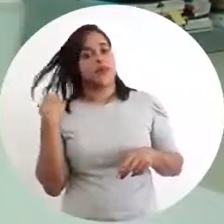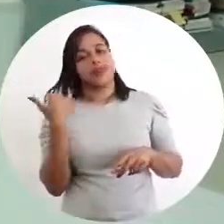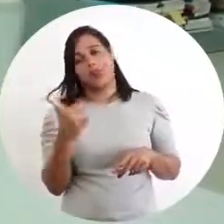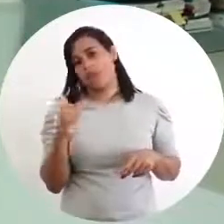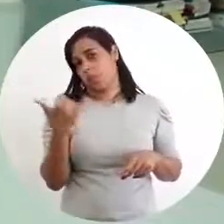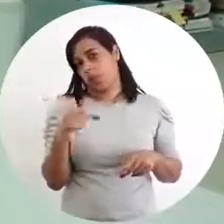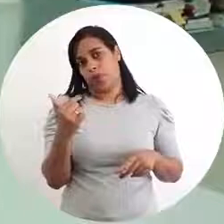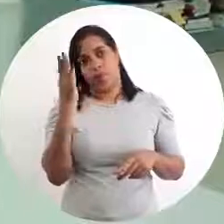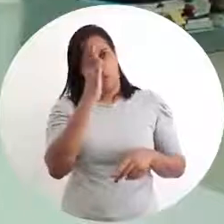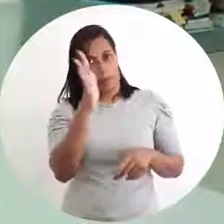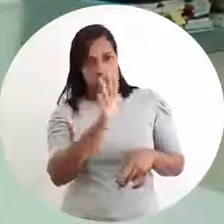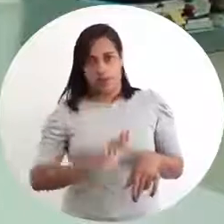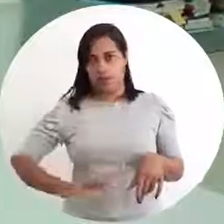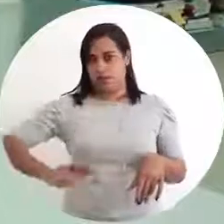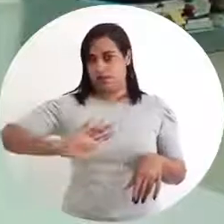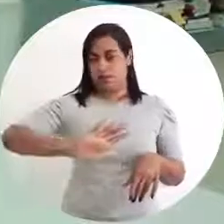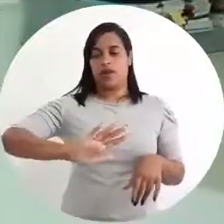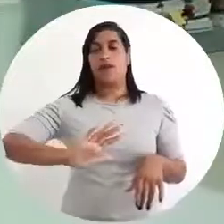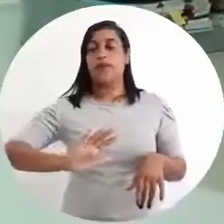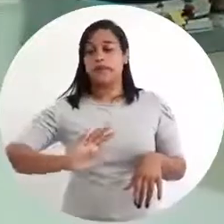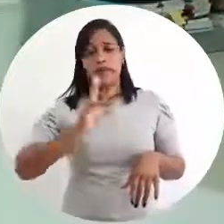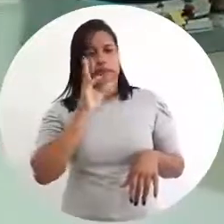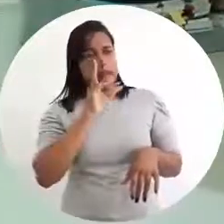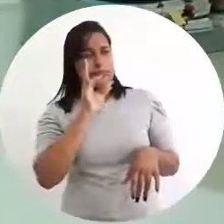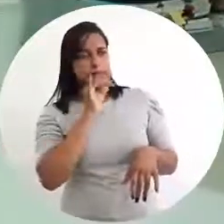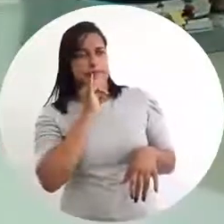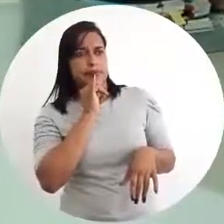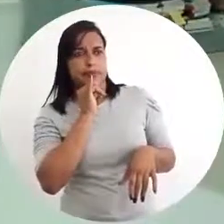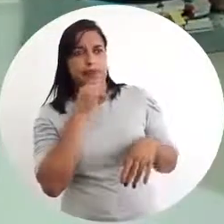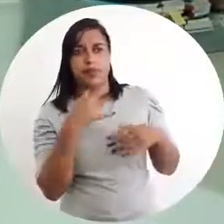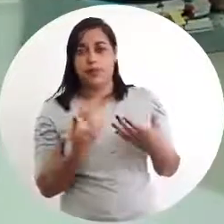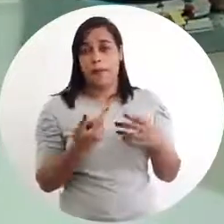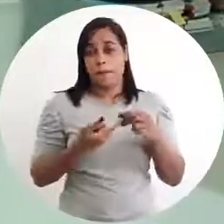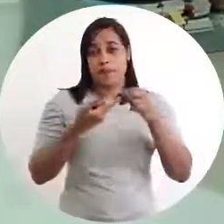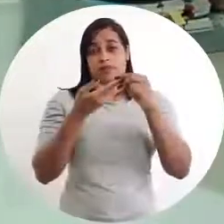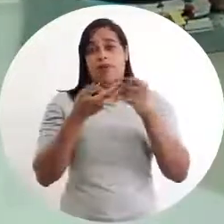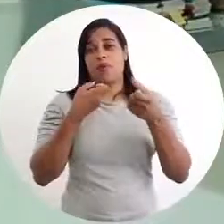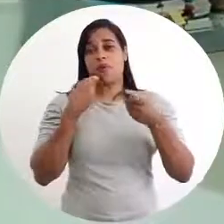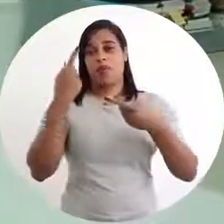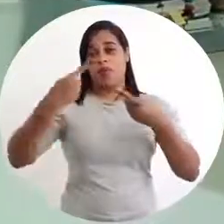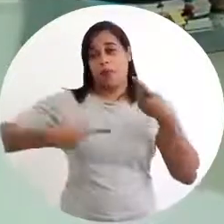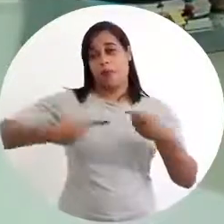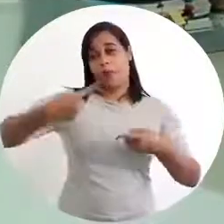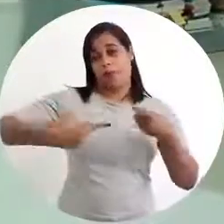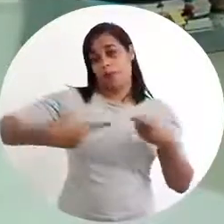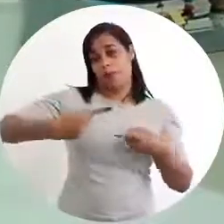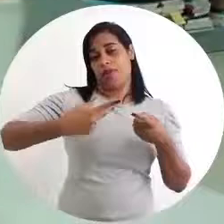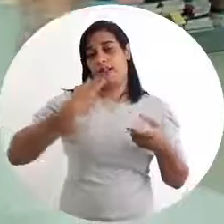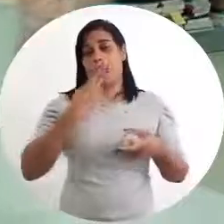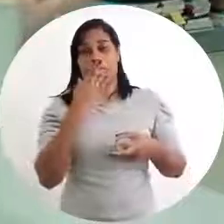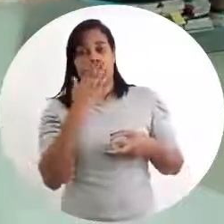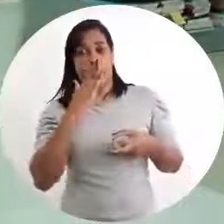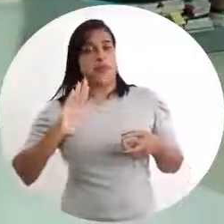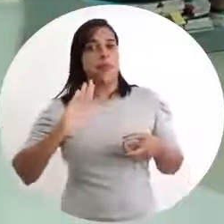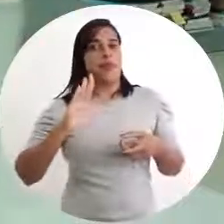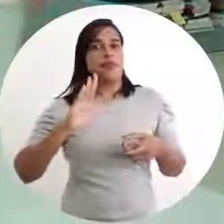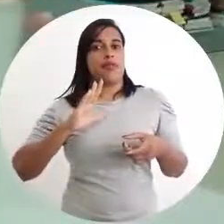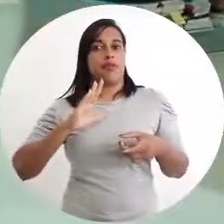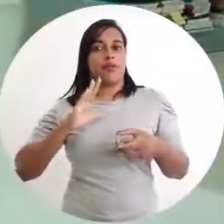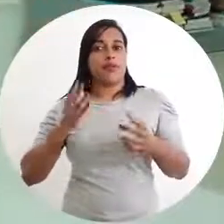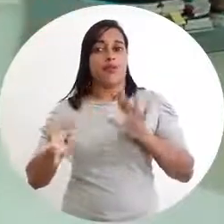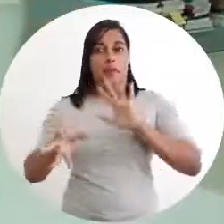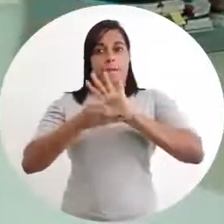E você, vez por outra, vê, principalmente em campanha eleitoral, fulano prometendo que